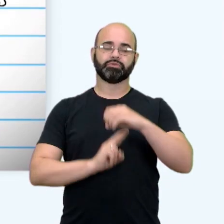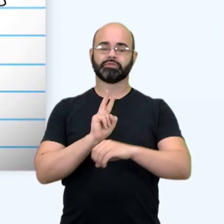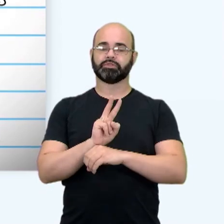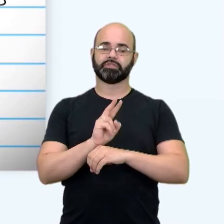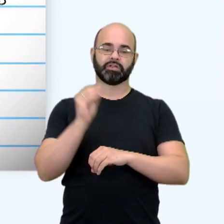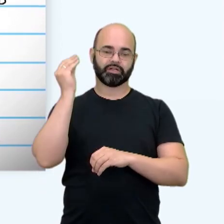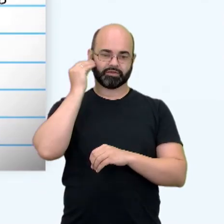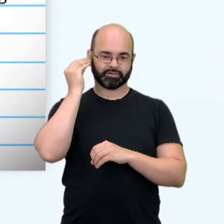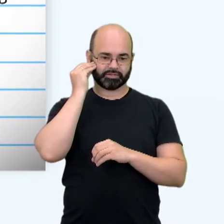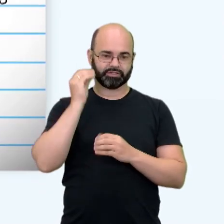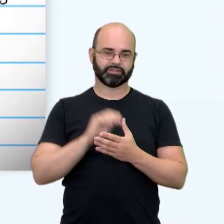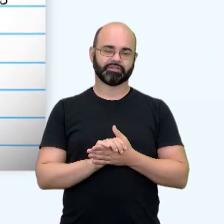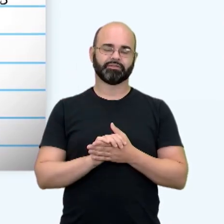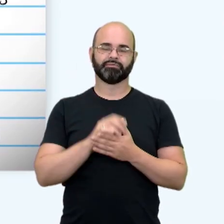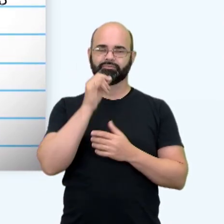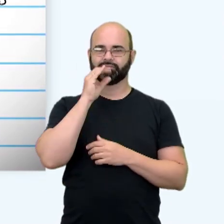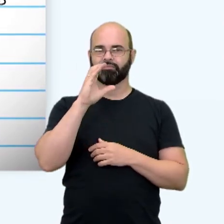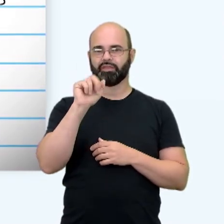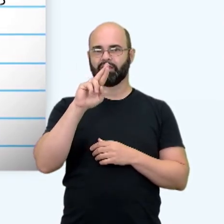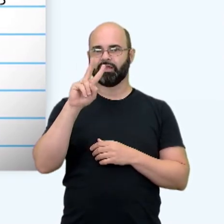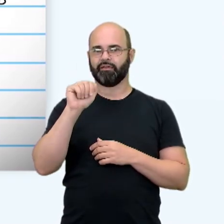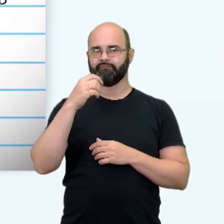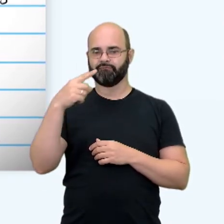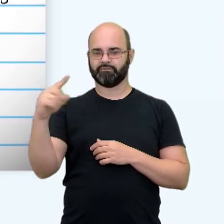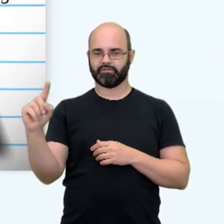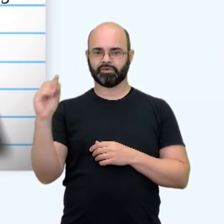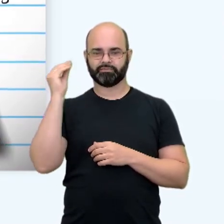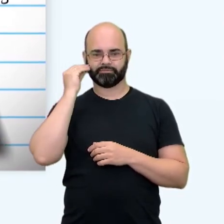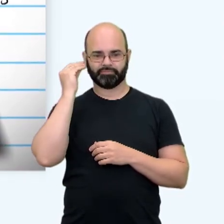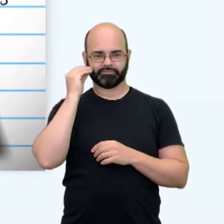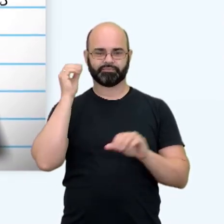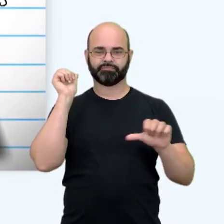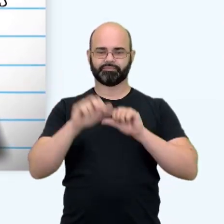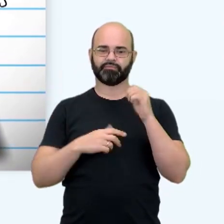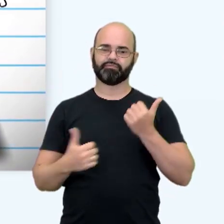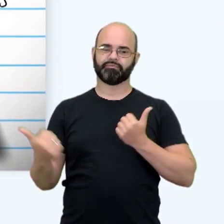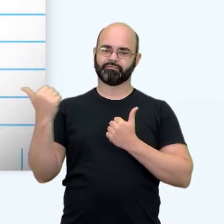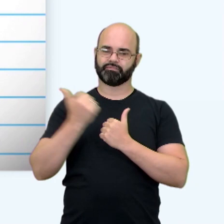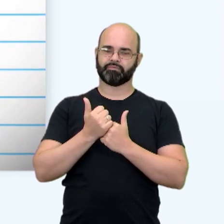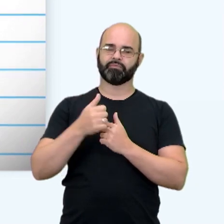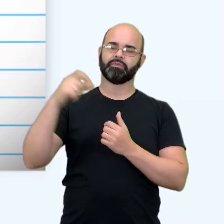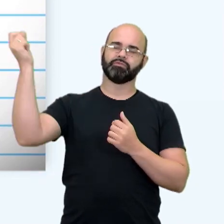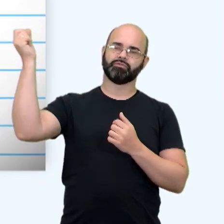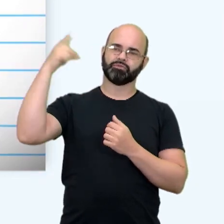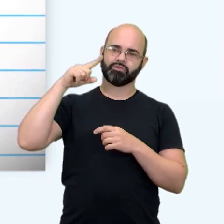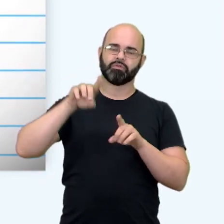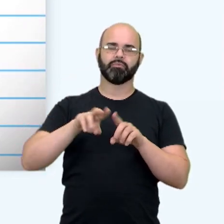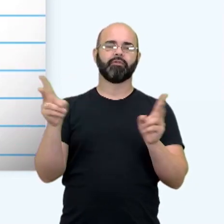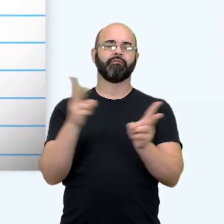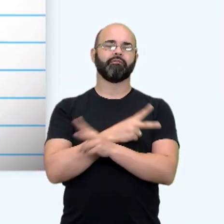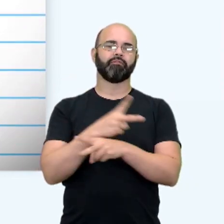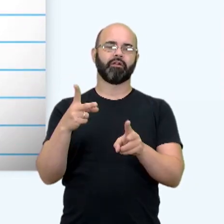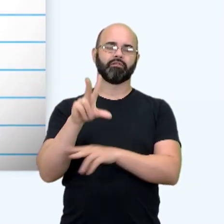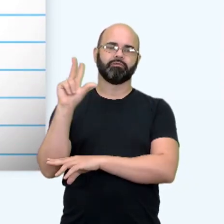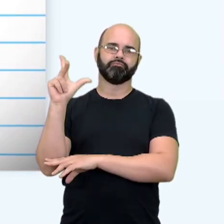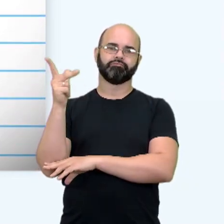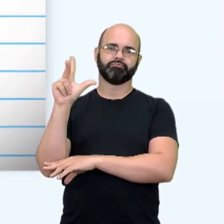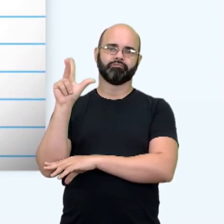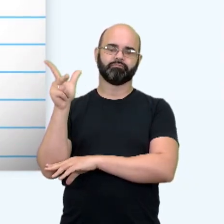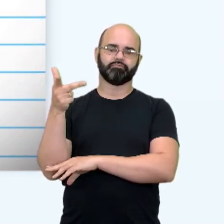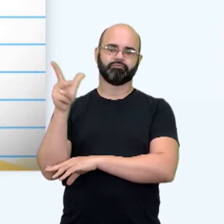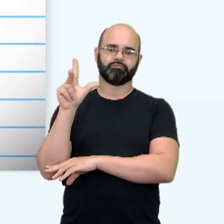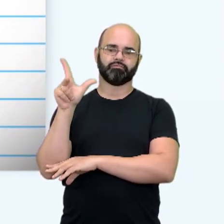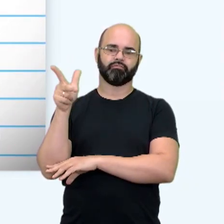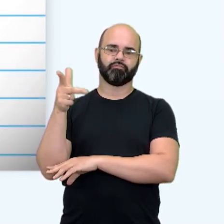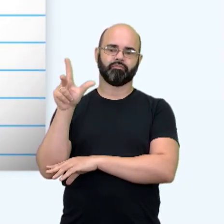do uso do carvão mineral altamente poluente por fontes como a eólica e a solar. O combate às mudanças climáticas é um problema de